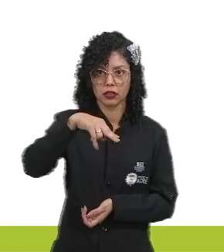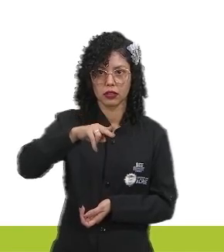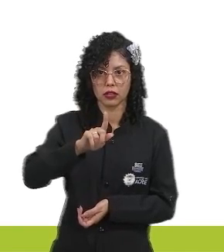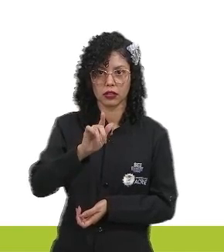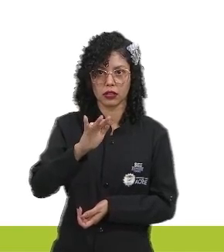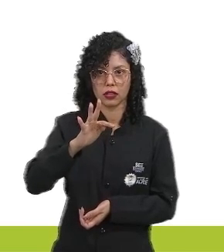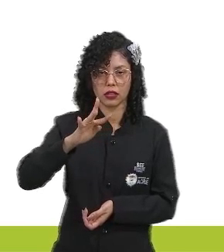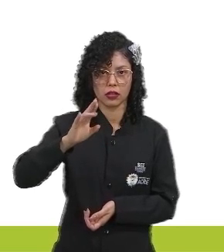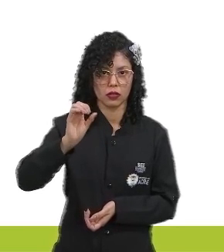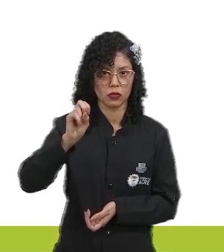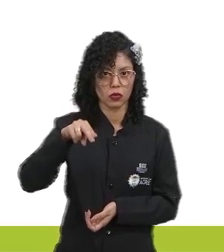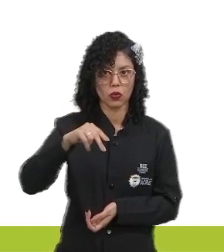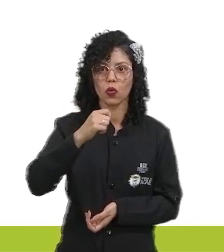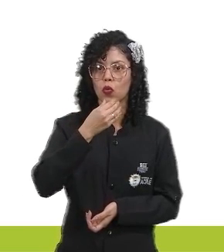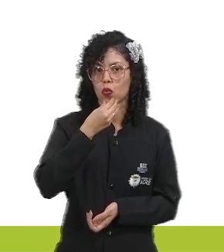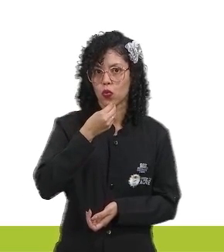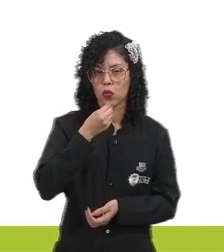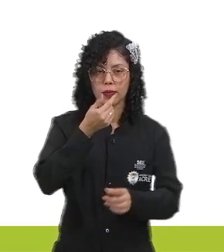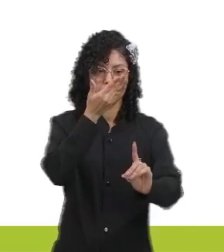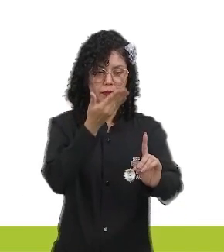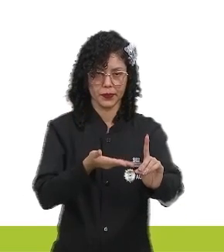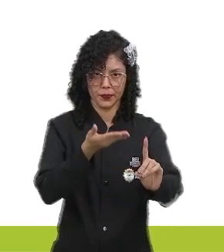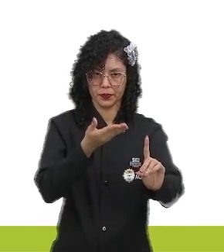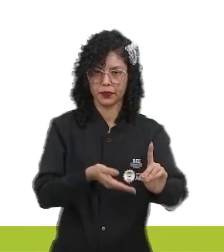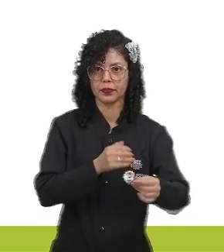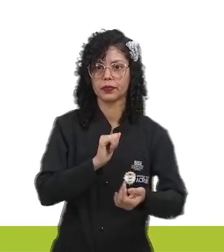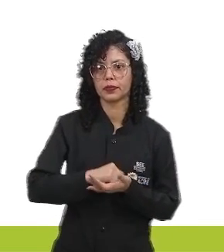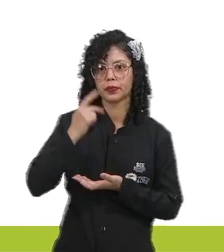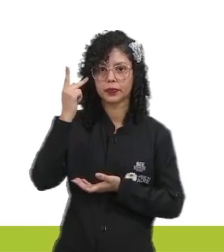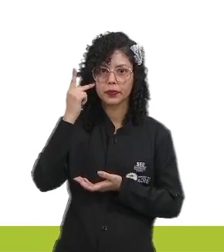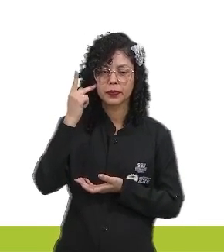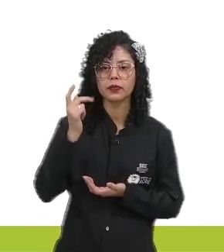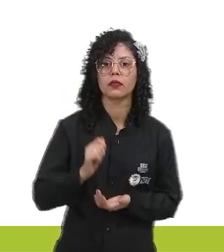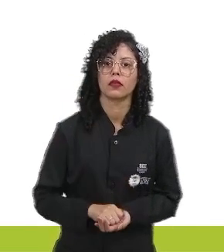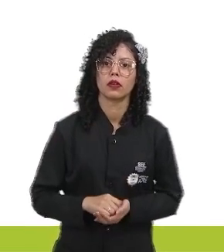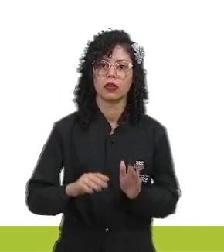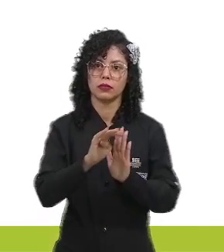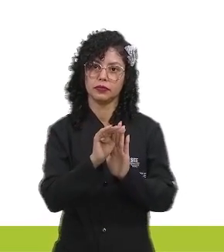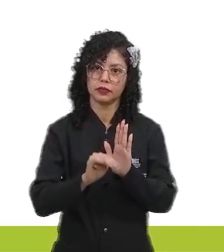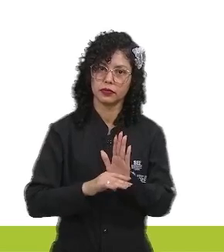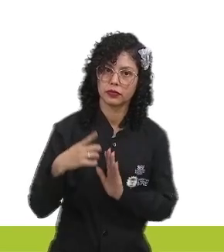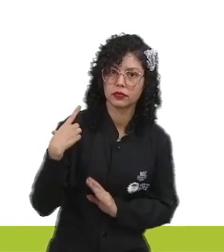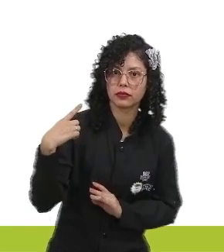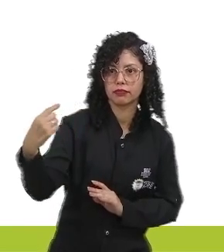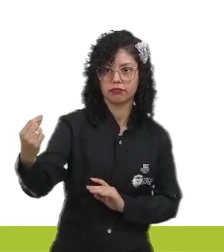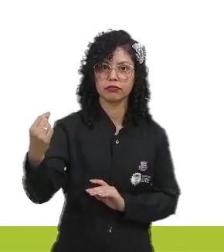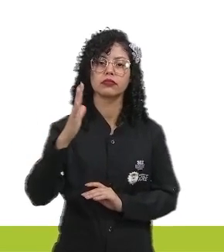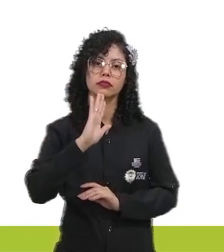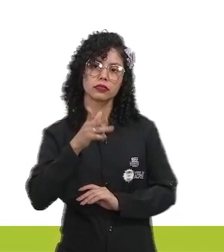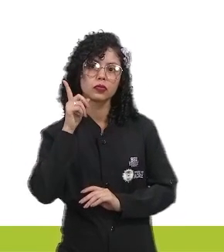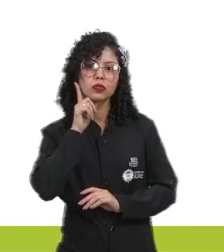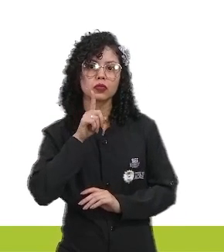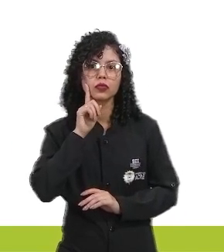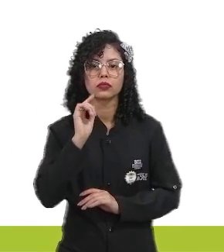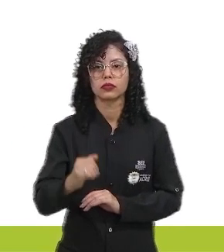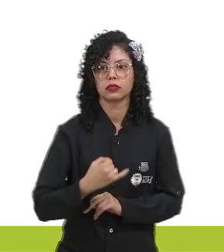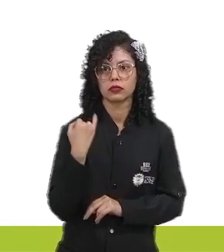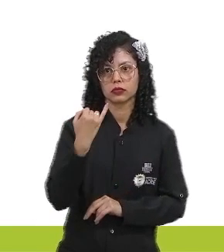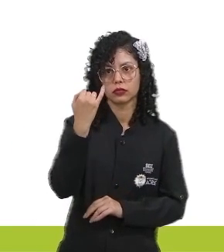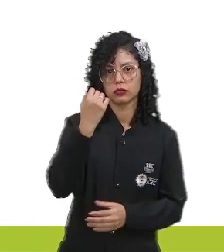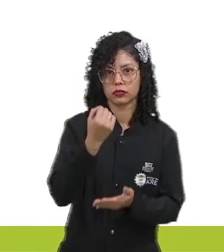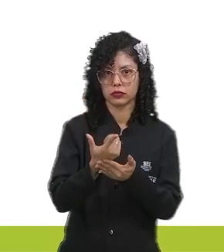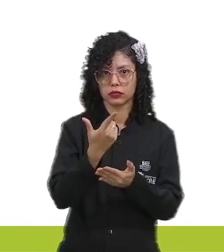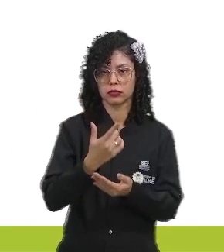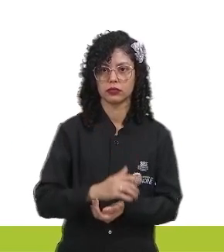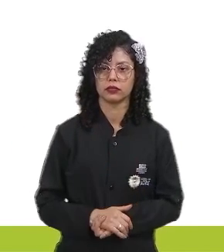né, o estoque excessivo de café e a baixa saída, já que os Estados Unidos eram o seu principal